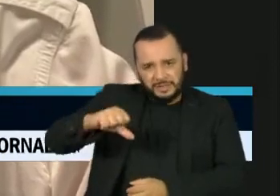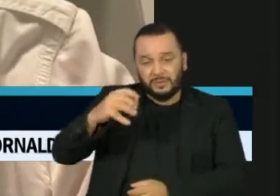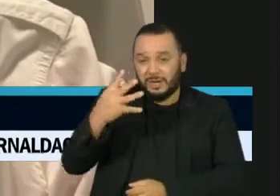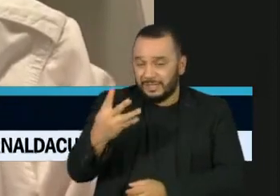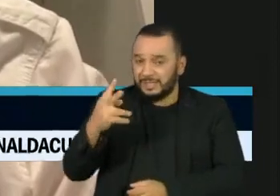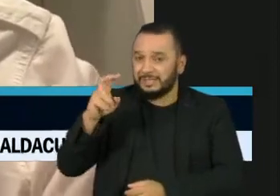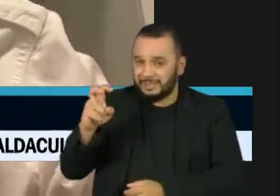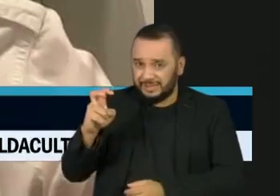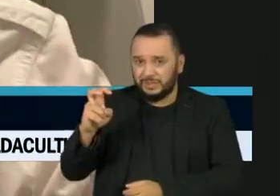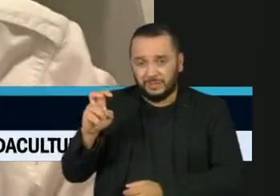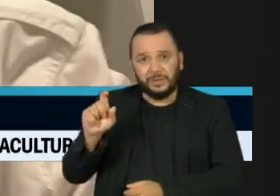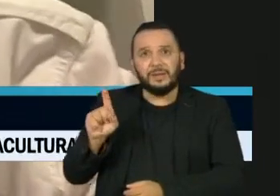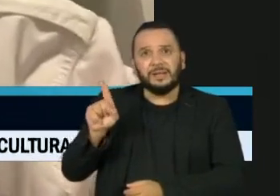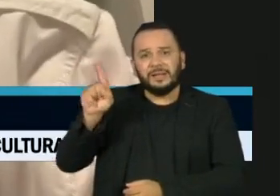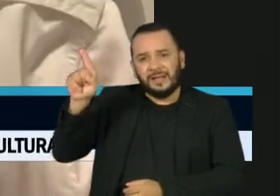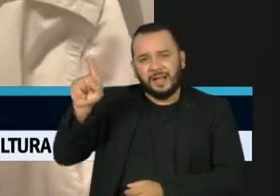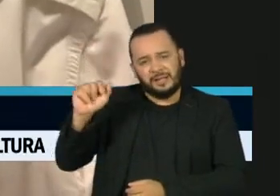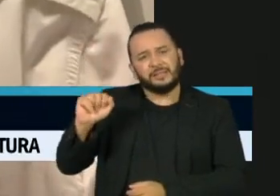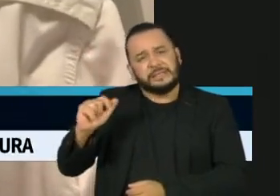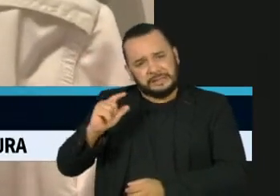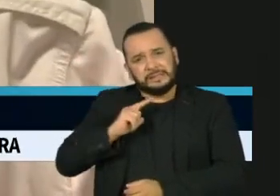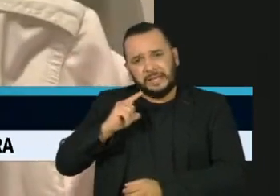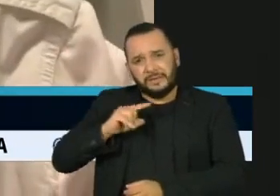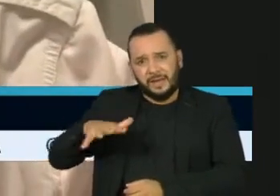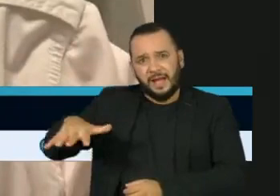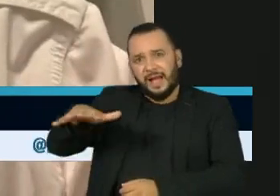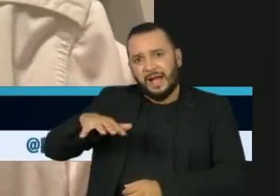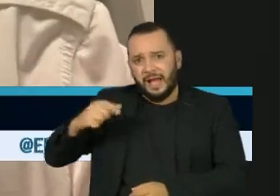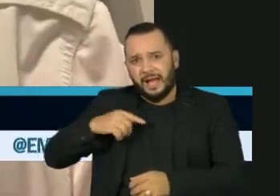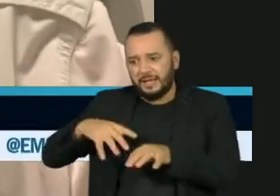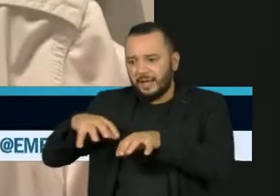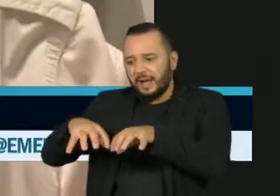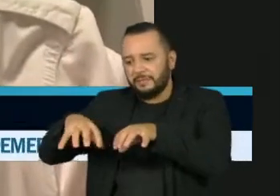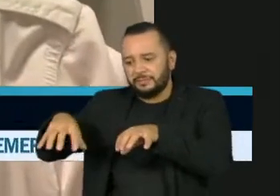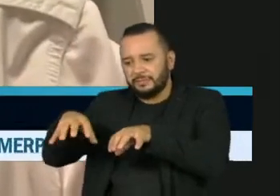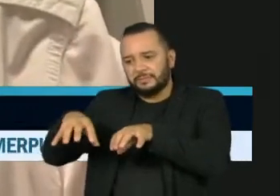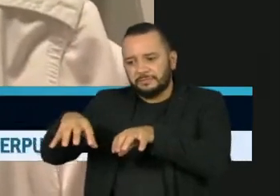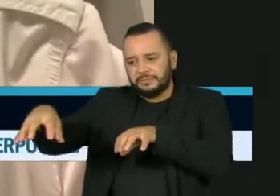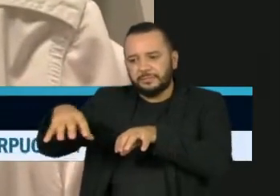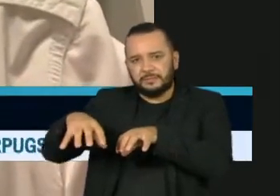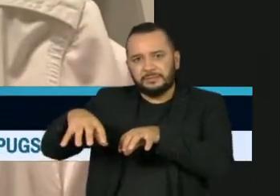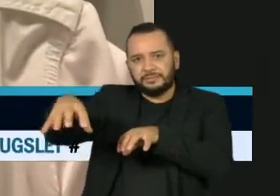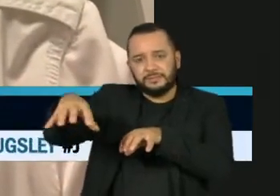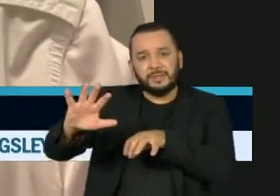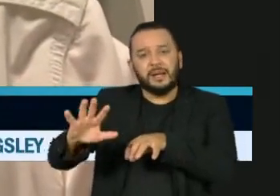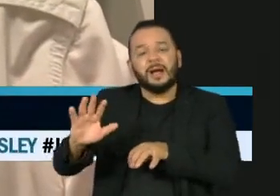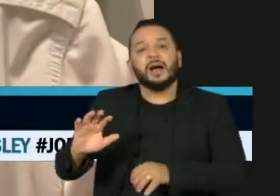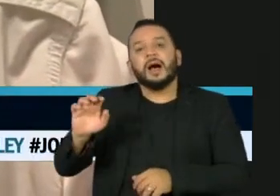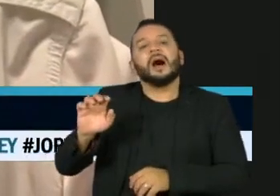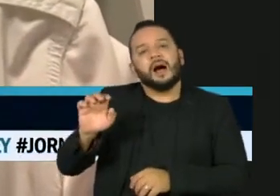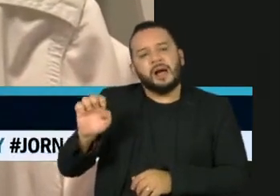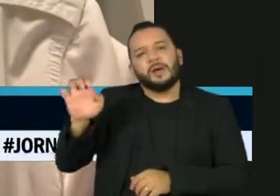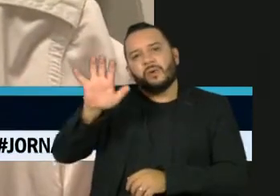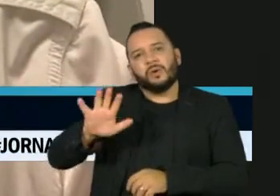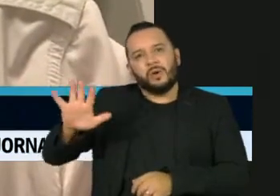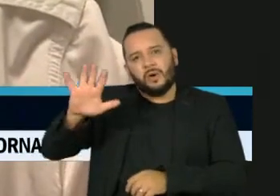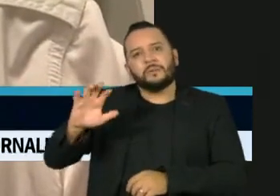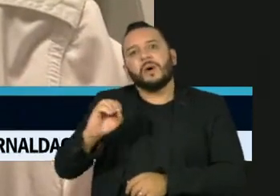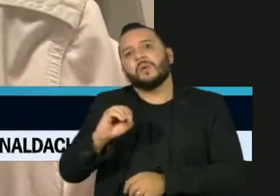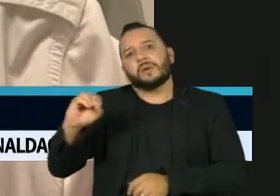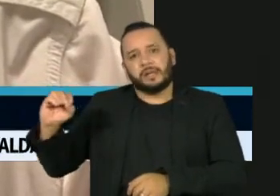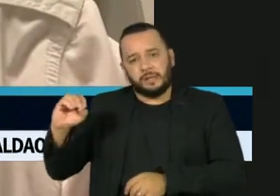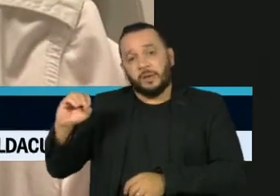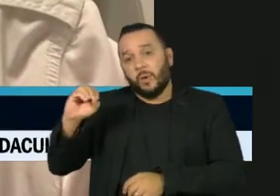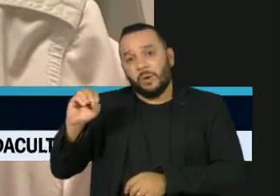1945, quando foram divididas áreas de influência que deixaram a Europa Oriental, todos os países da